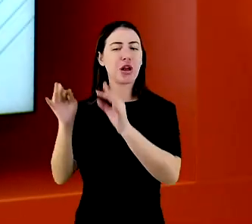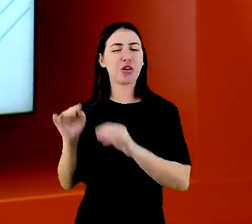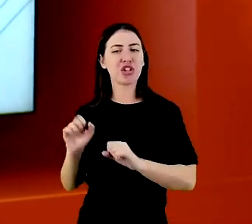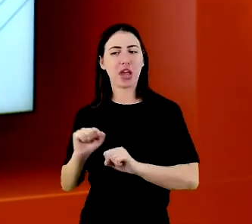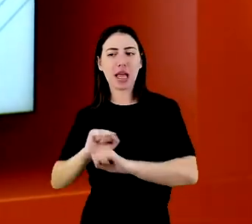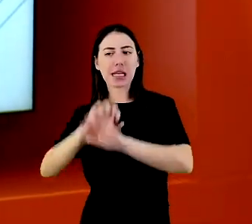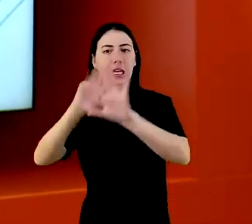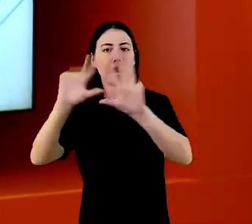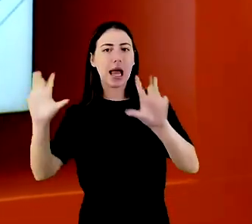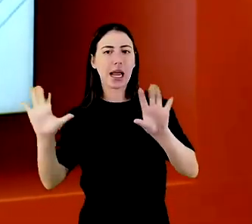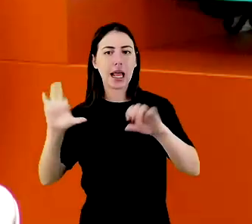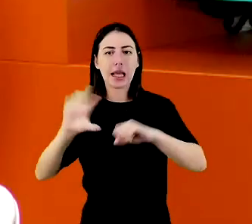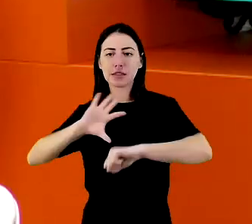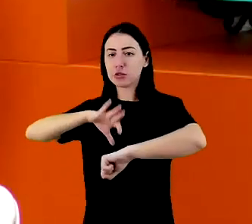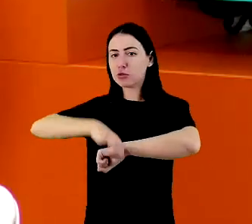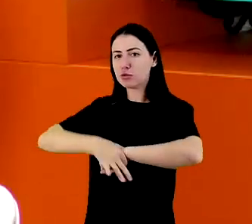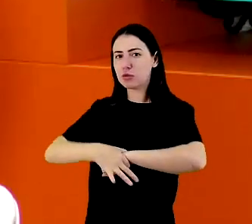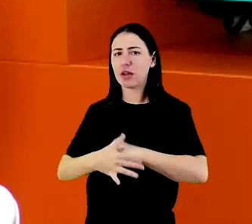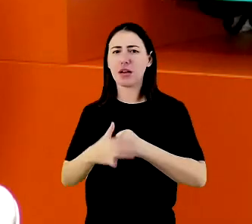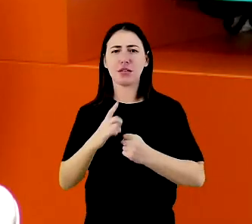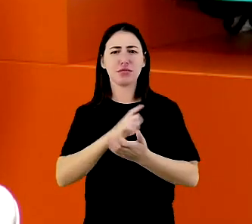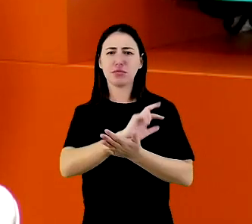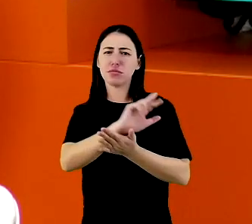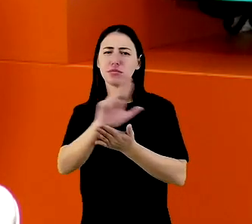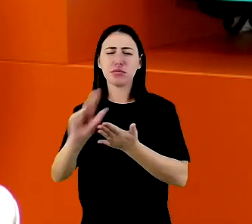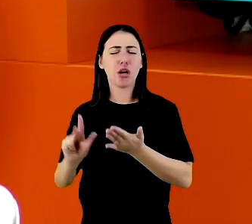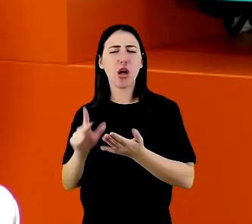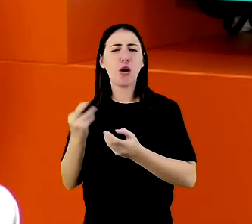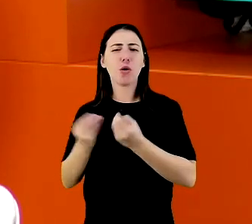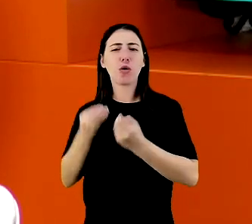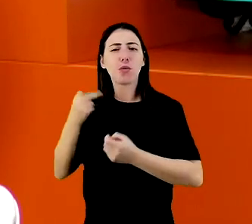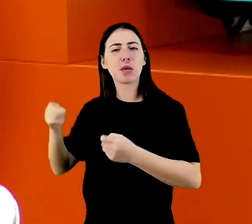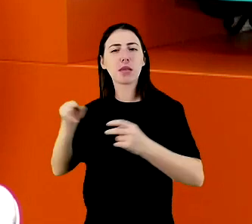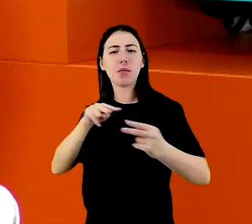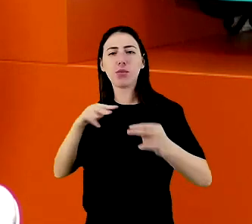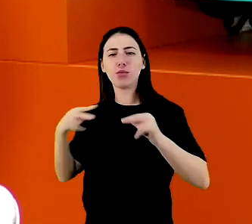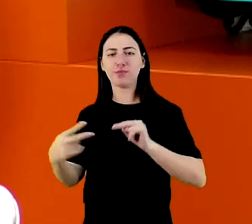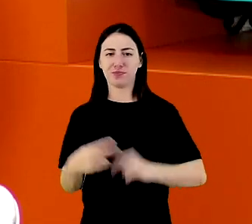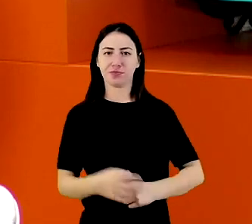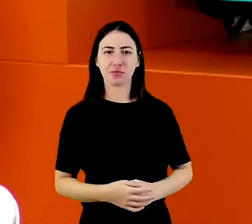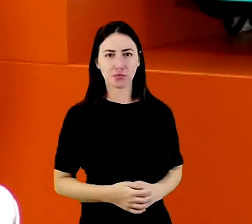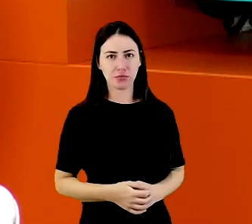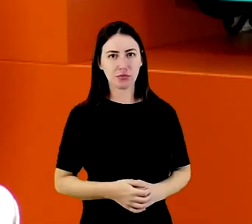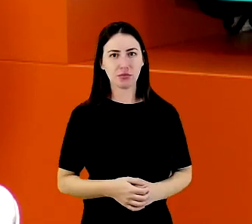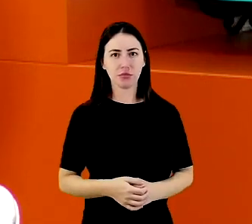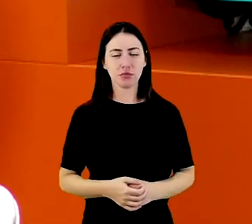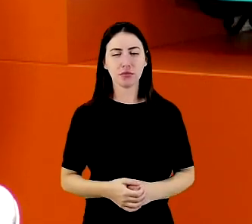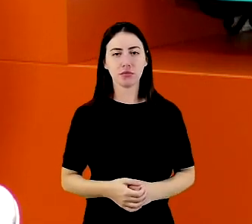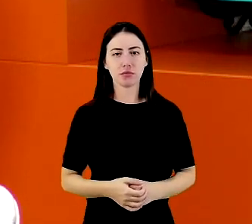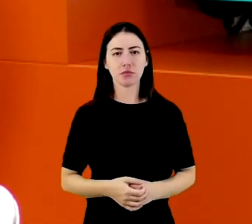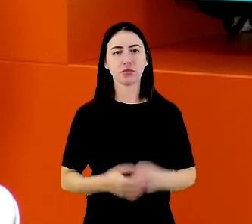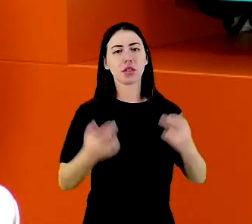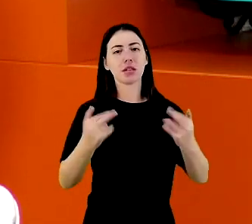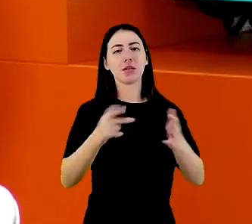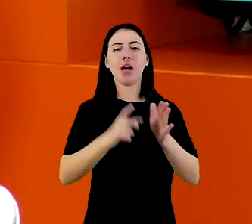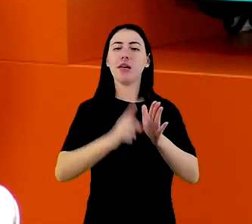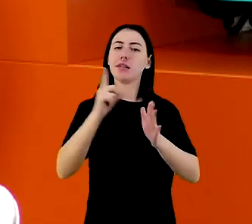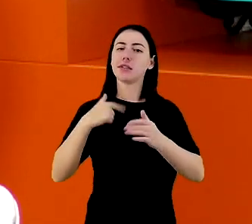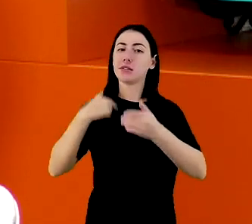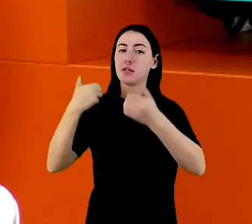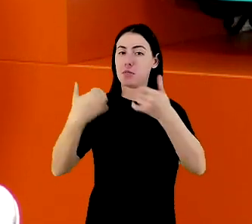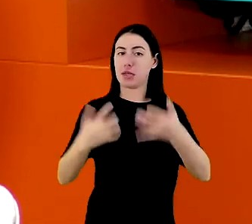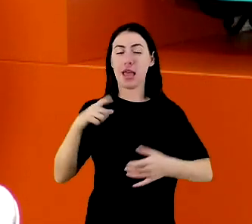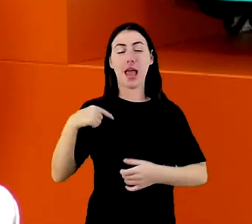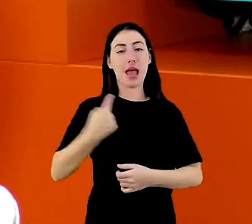que você enxerga isso? Eu acho que tem, assim, como eu vou puxar aquilo que eu estava falando, né? Conhecer o cliente e qual